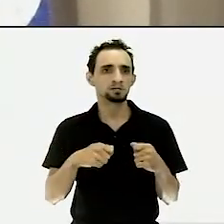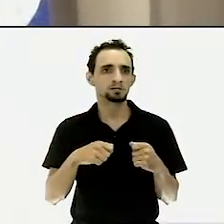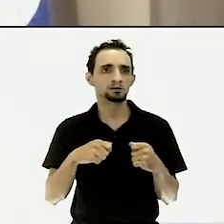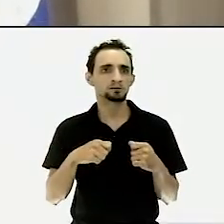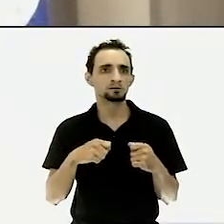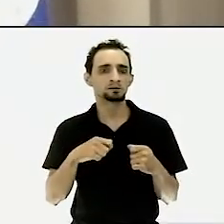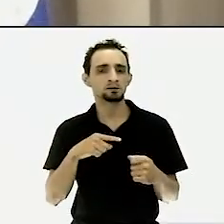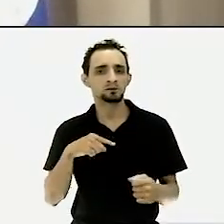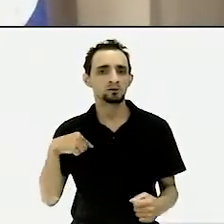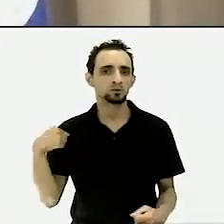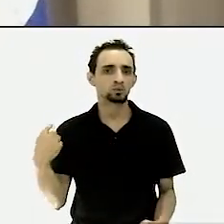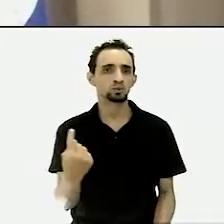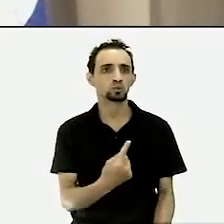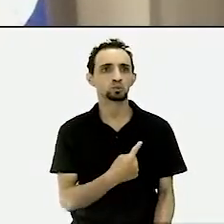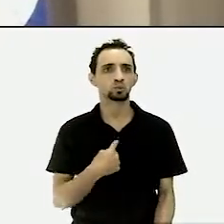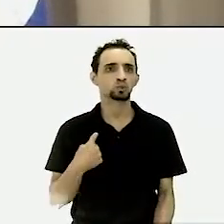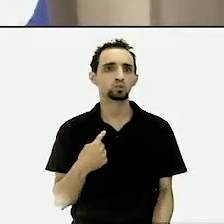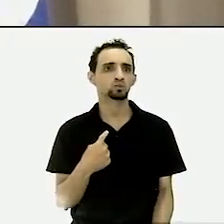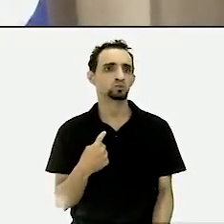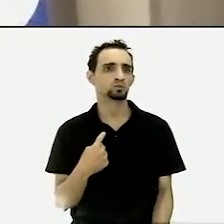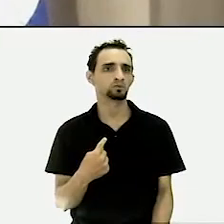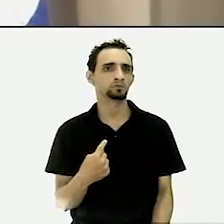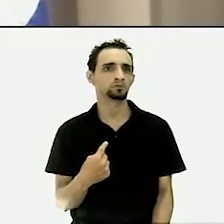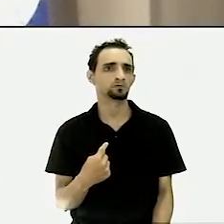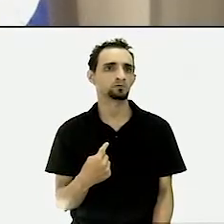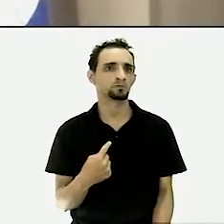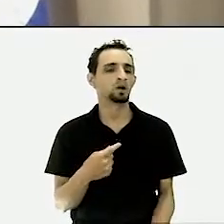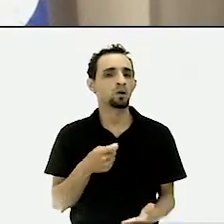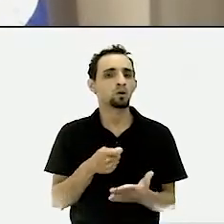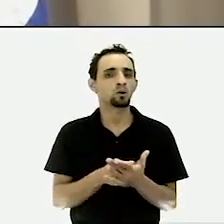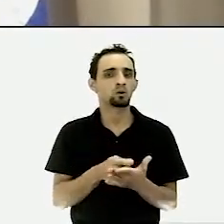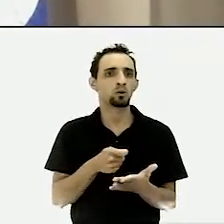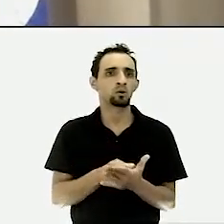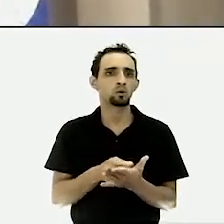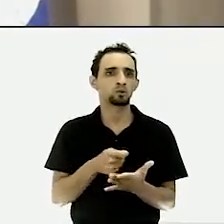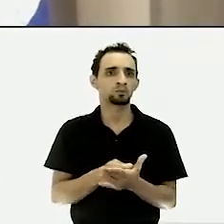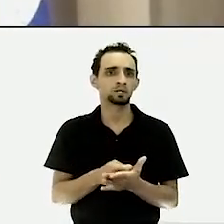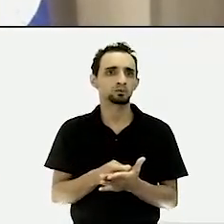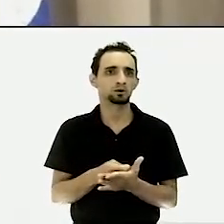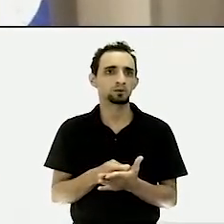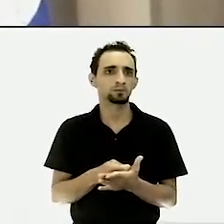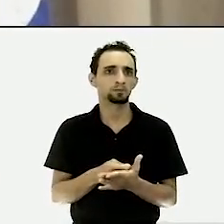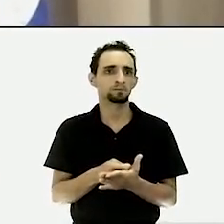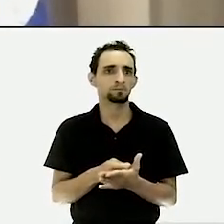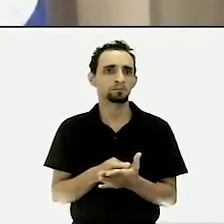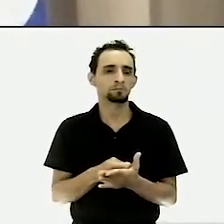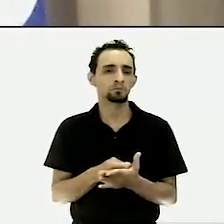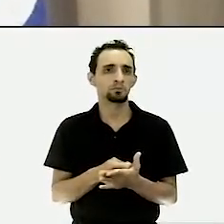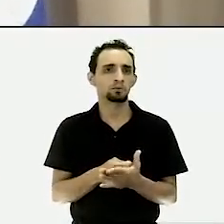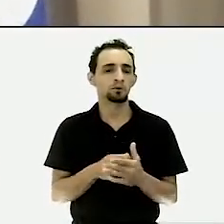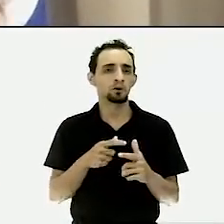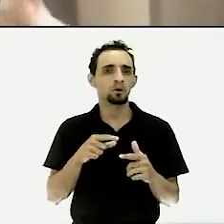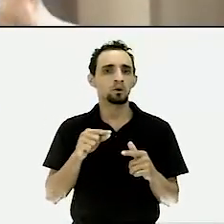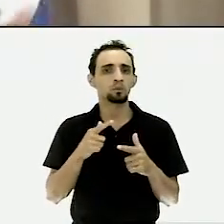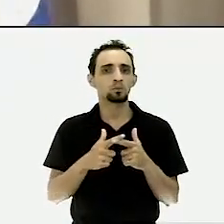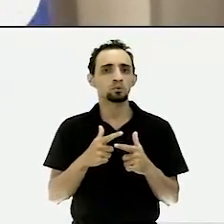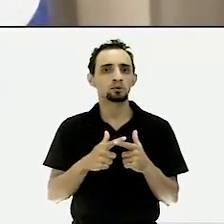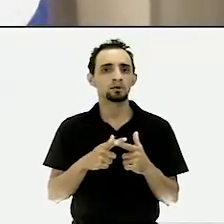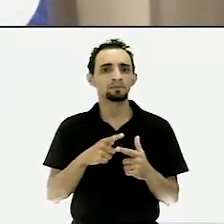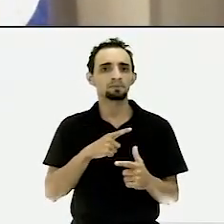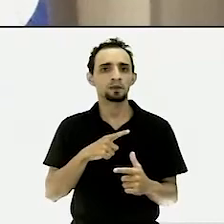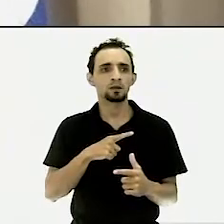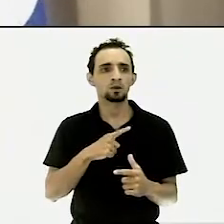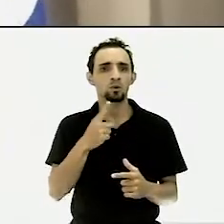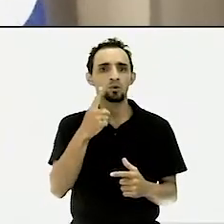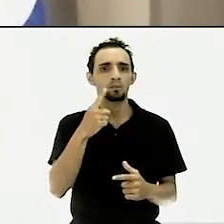parabéns, secretário, parabéns, Auro, parabéns a toda a equipe que escutou a nossa prece, porque, na verdade, era uma prece